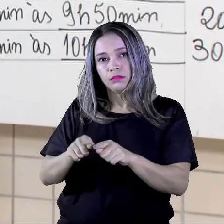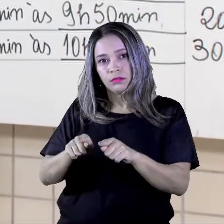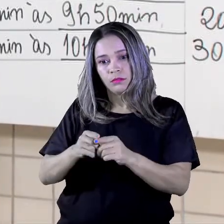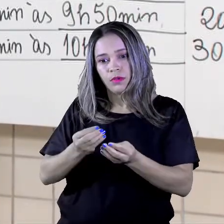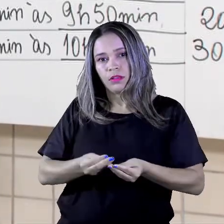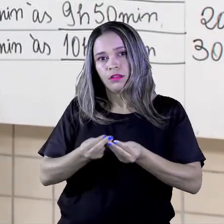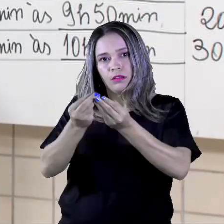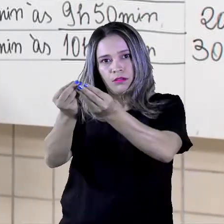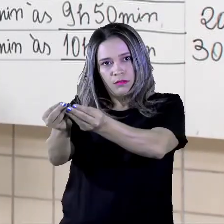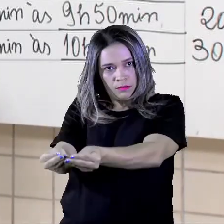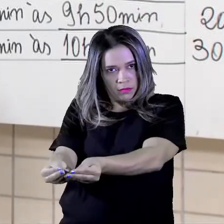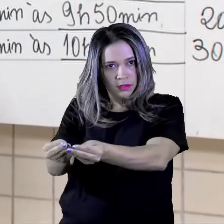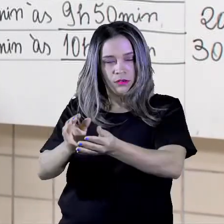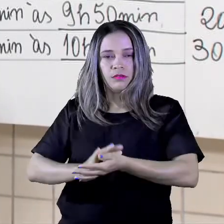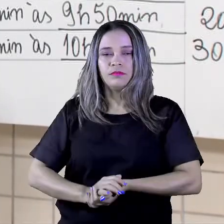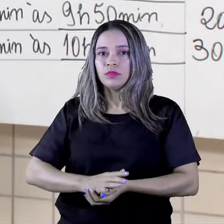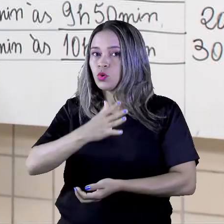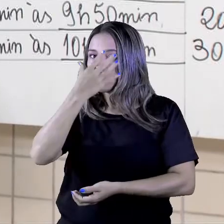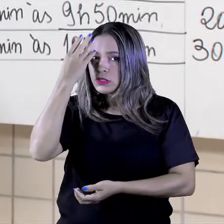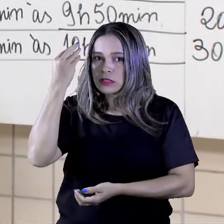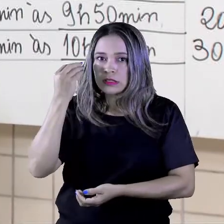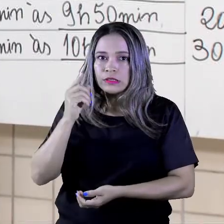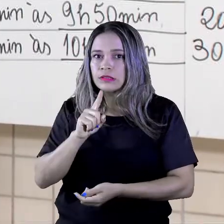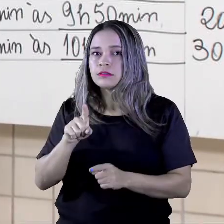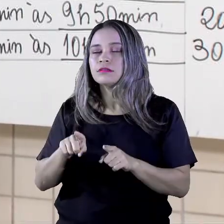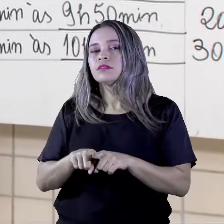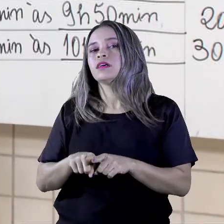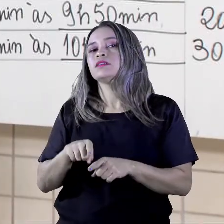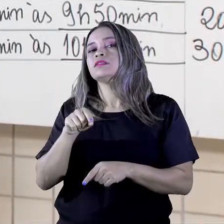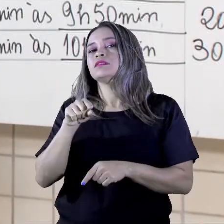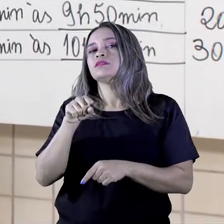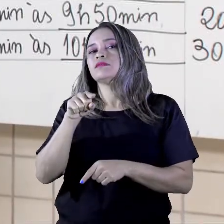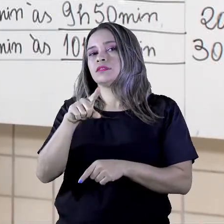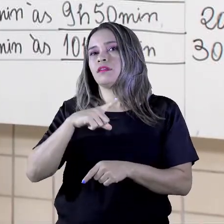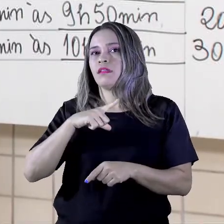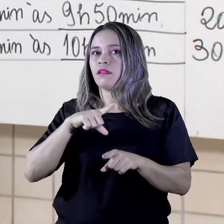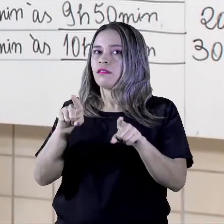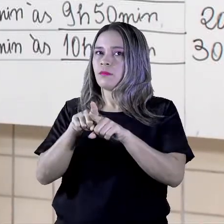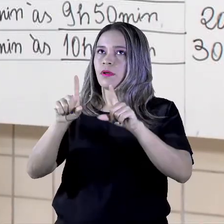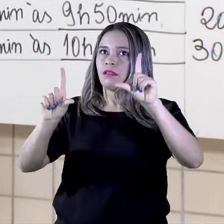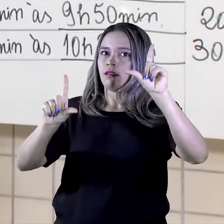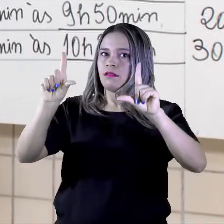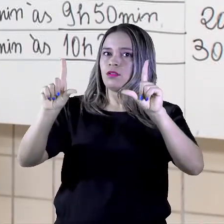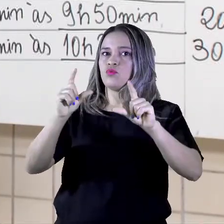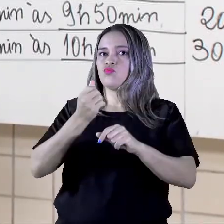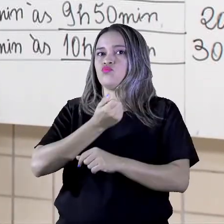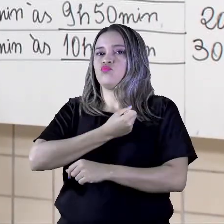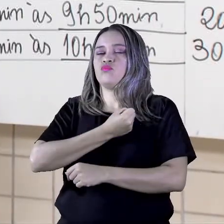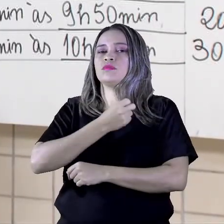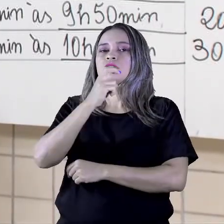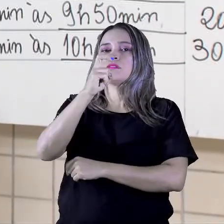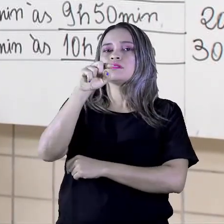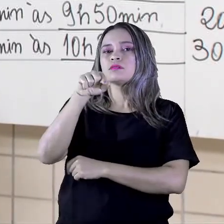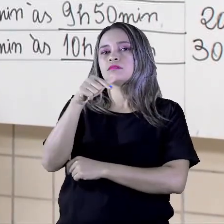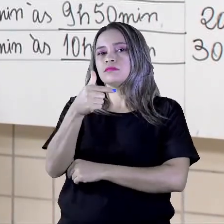as atividades. E não se esqueça que você também tem a TV, o canal 5.2,